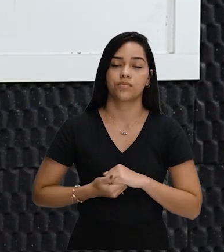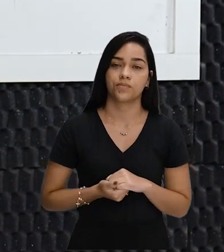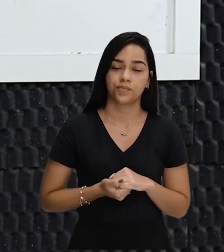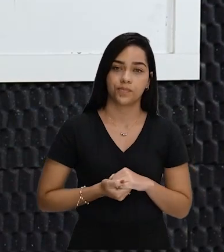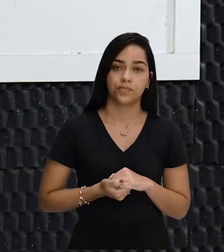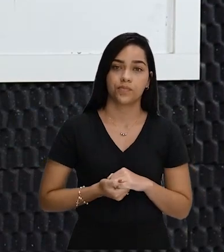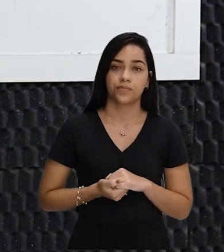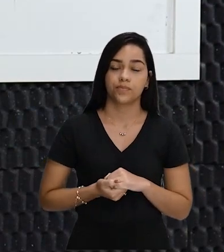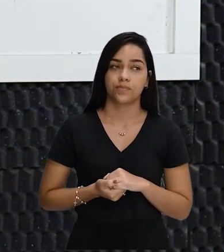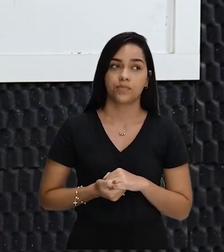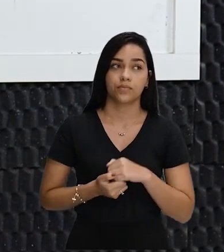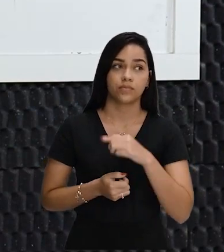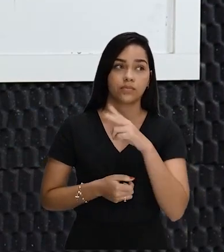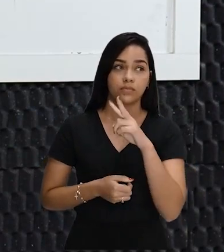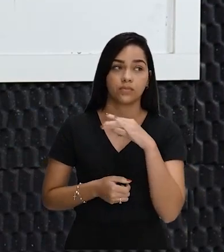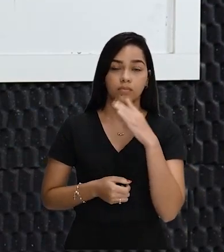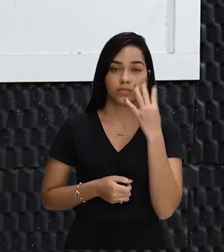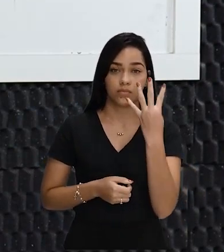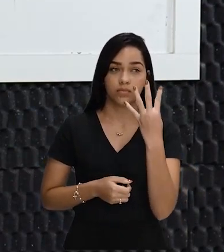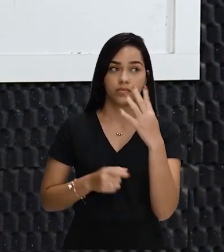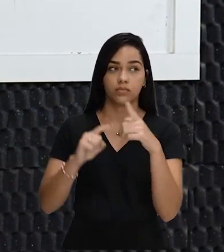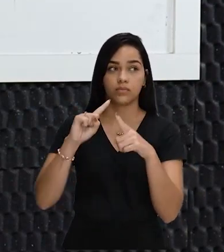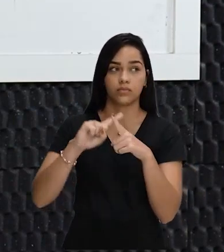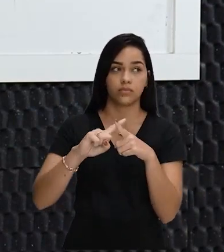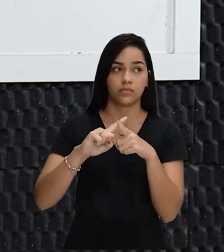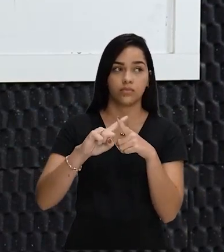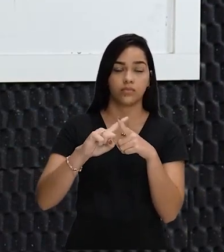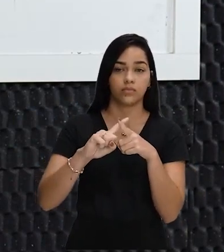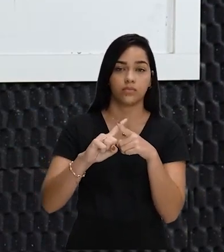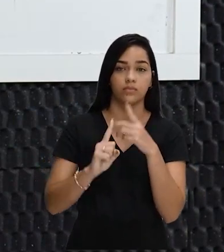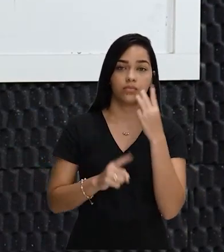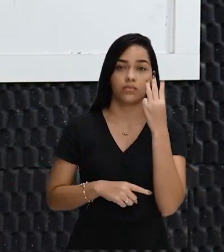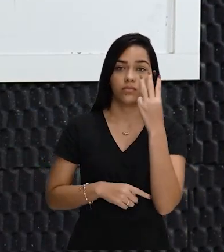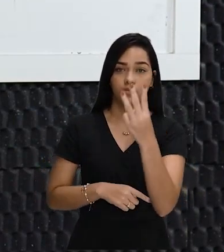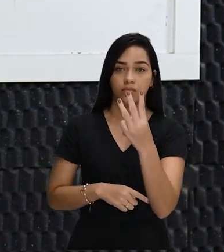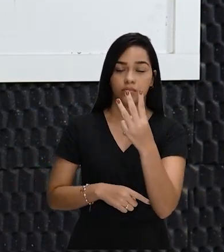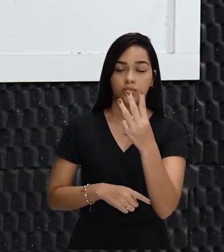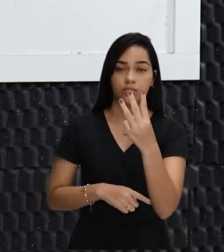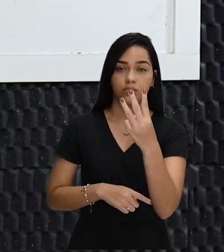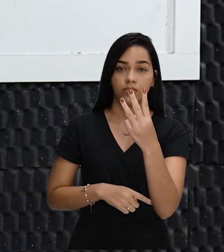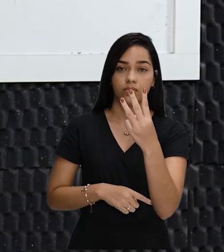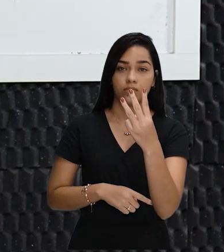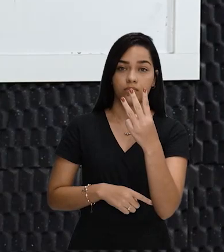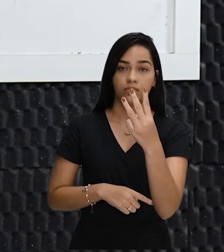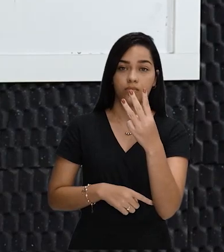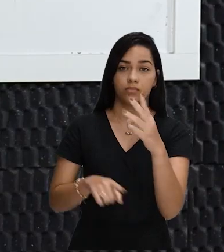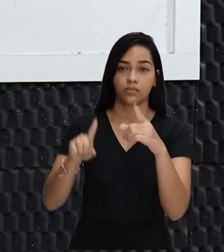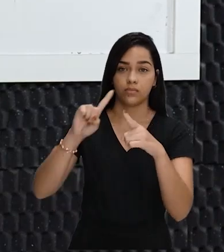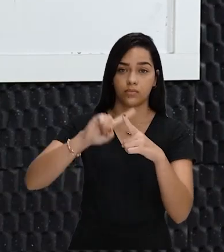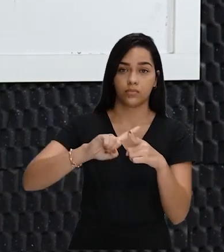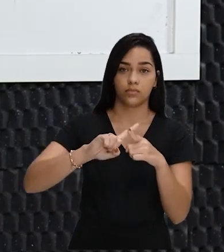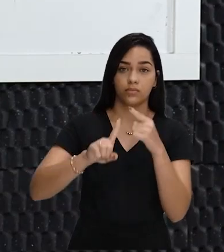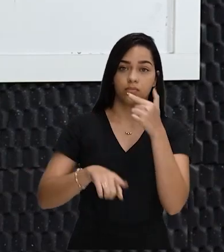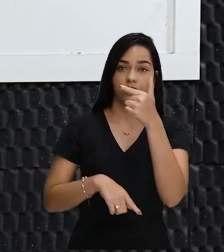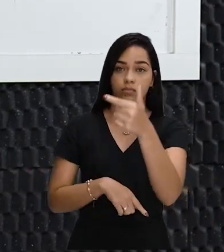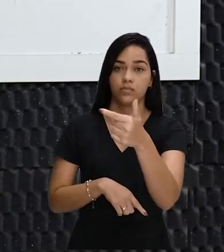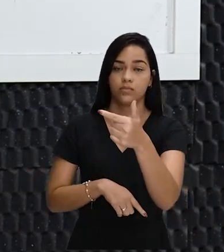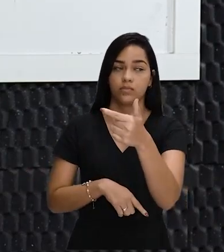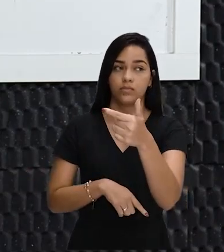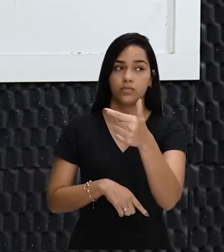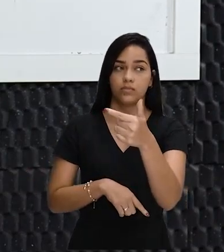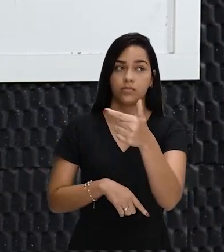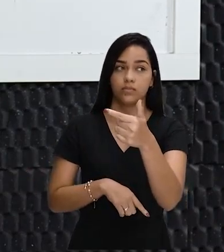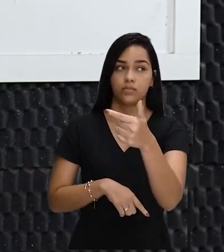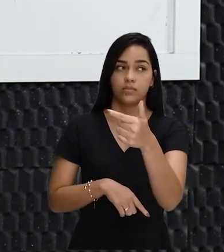tá então você vai pegar quatro multiplicado por 3 multiplicado por 2